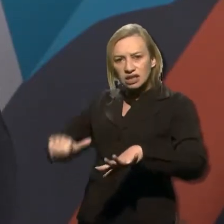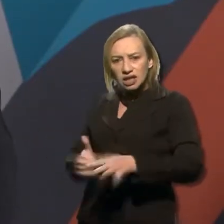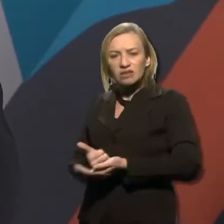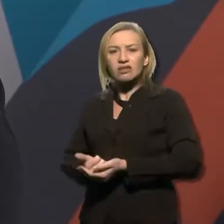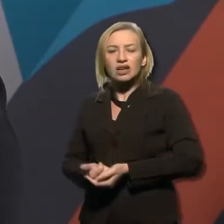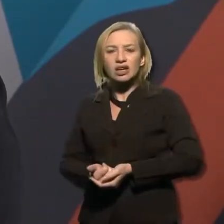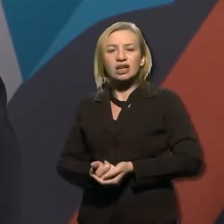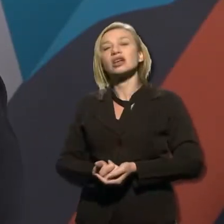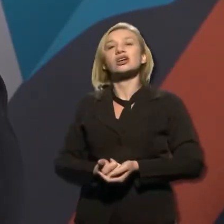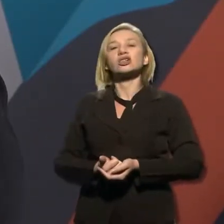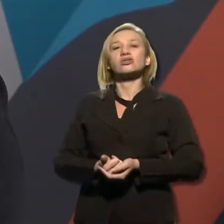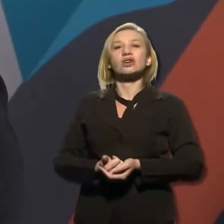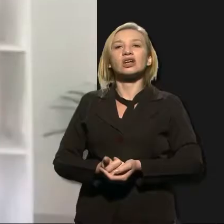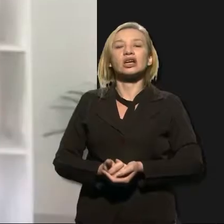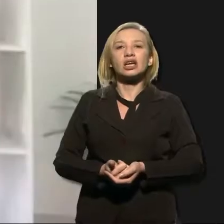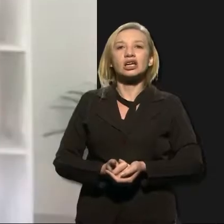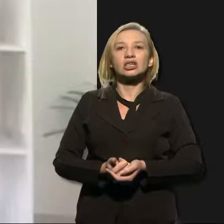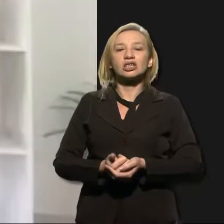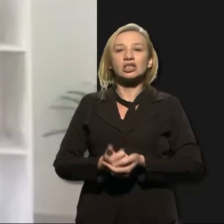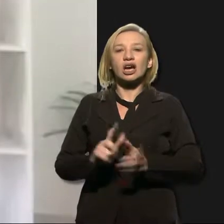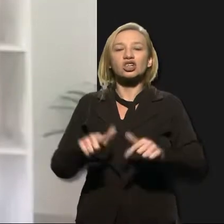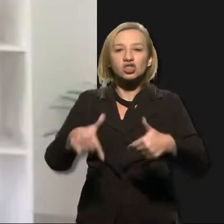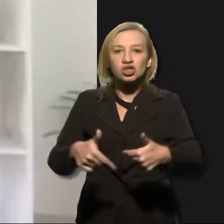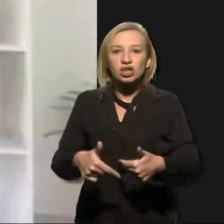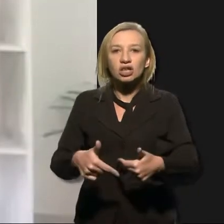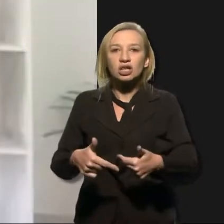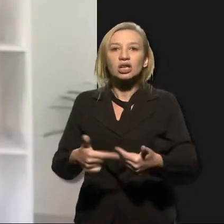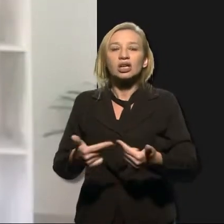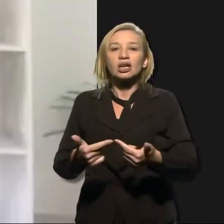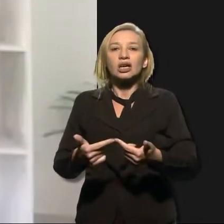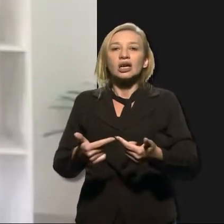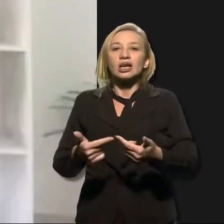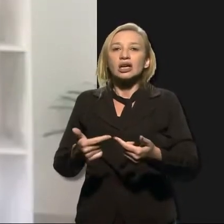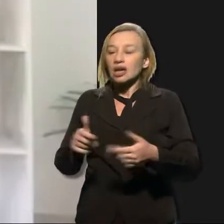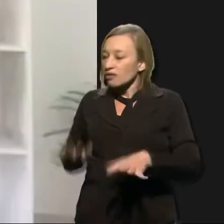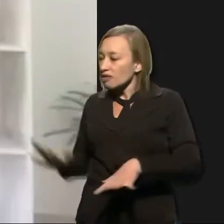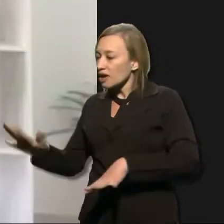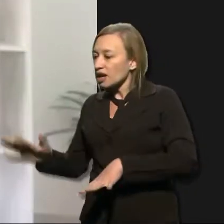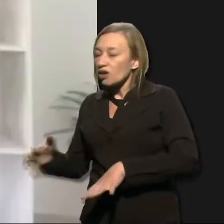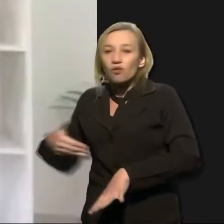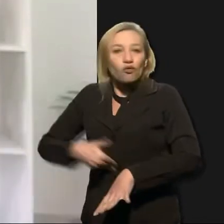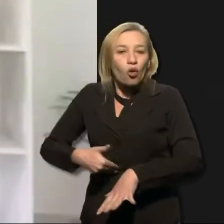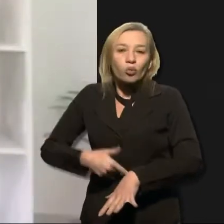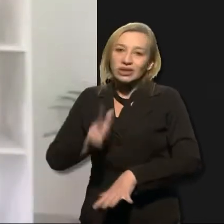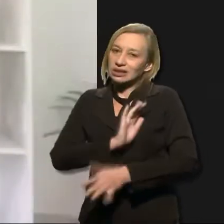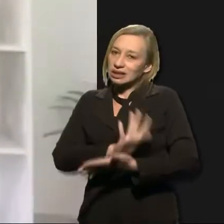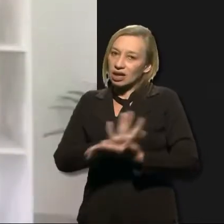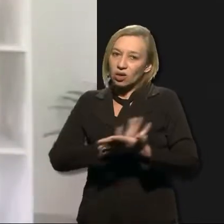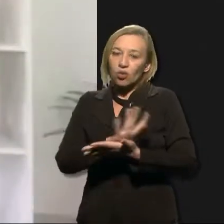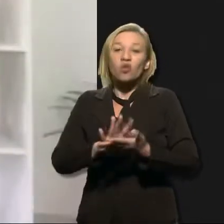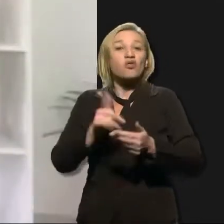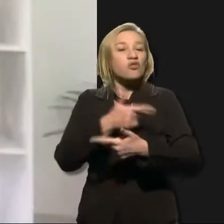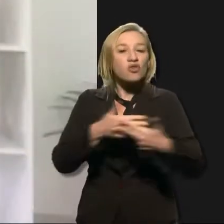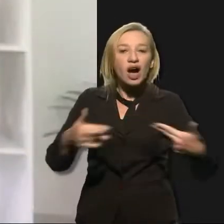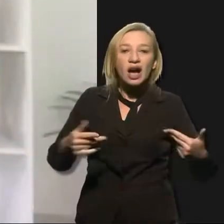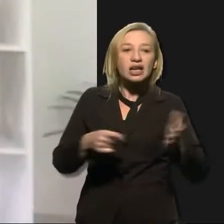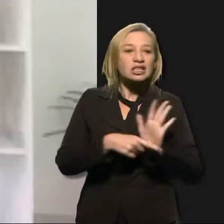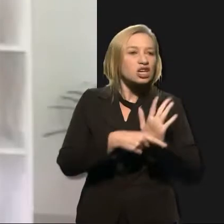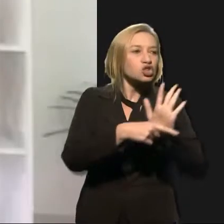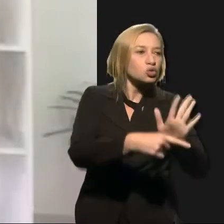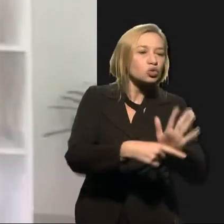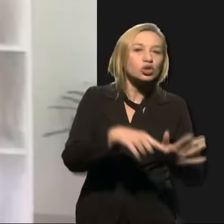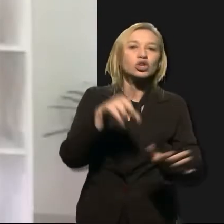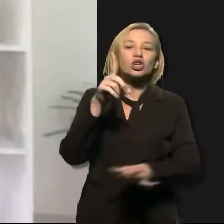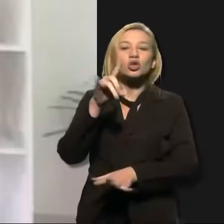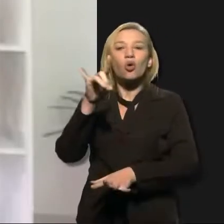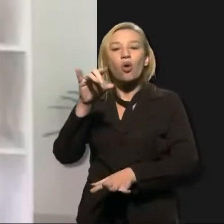diversidade, conseguiu organizar formas para que a favela não passasse fome. Então, várias campanhas